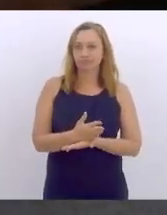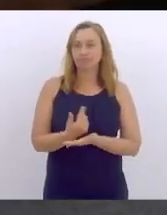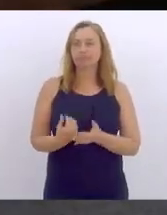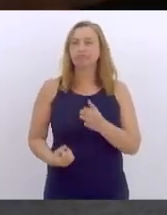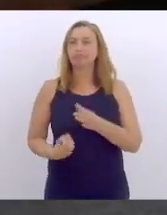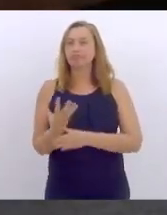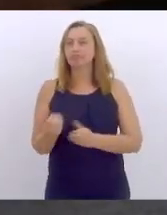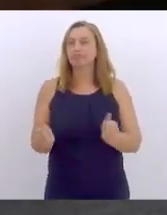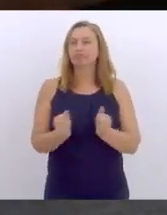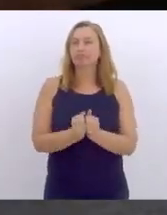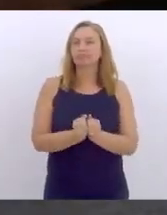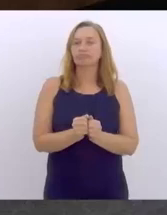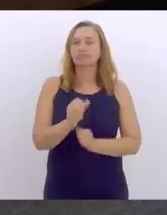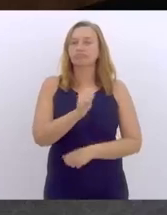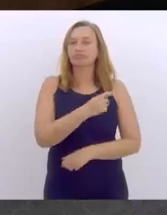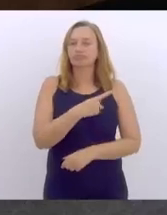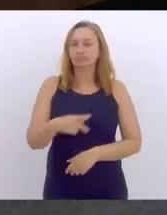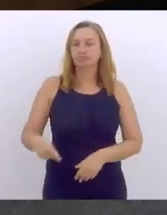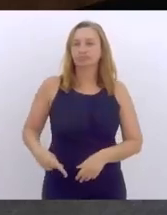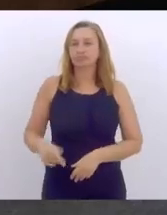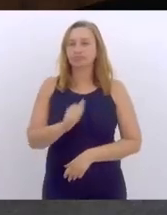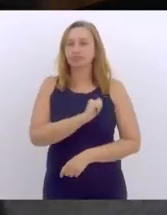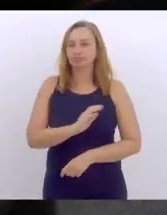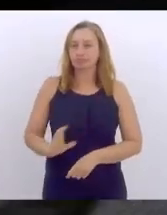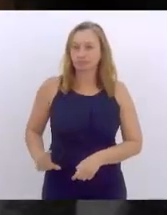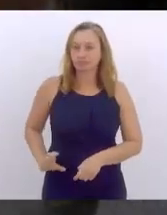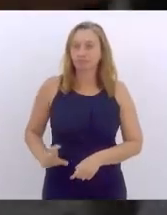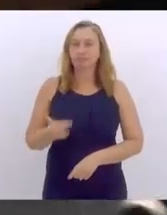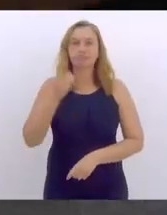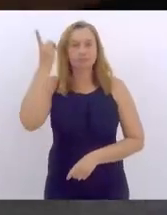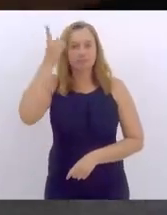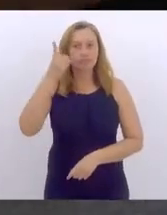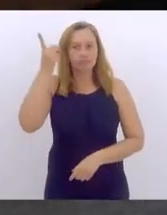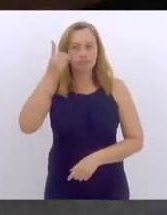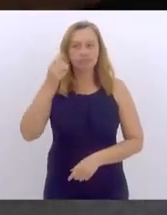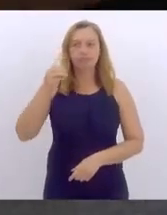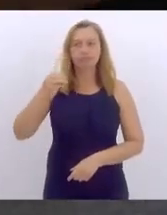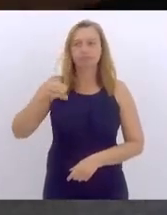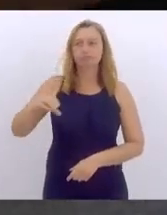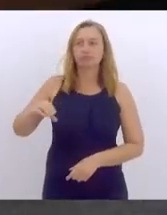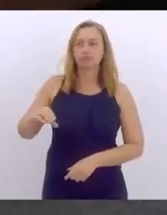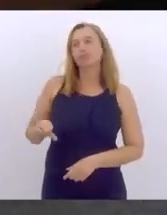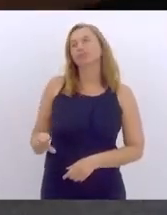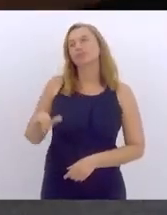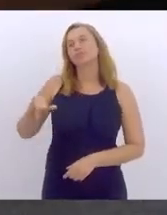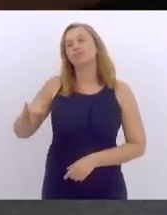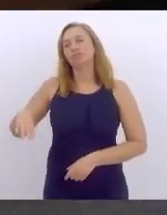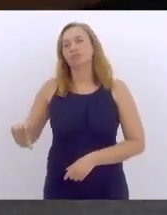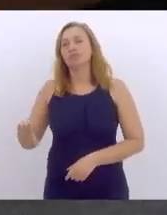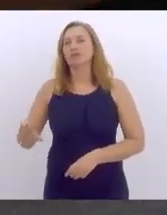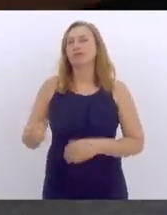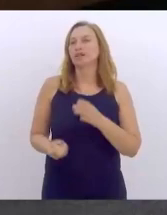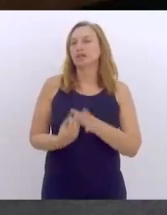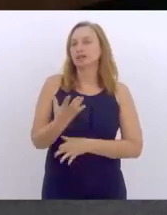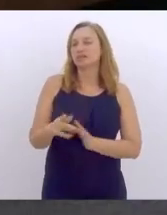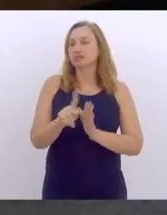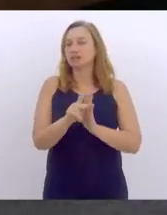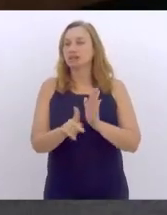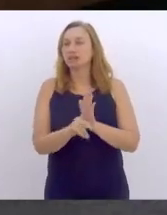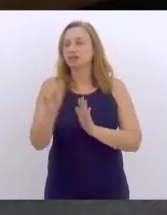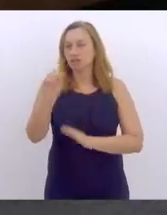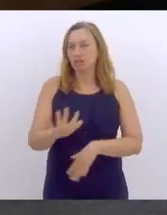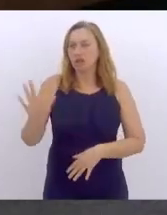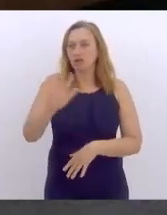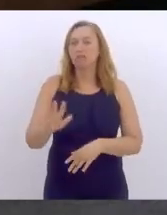autora junto com o nosso presidente André Siciliano, nosso querido deputado Carlos Mink, não só da criação da lei da